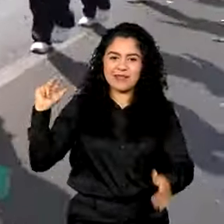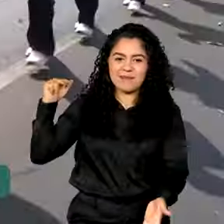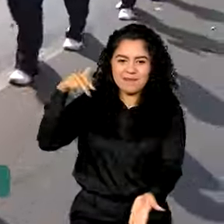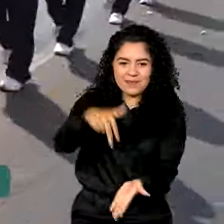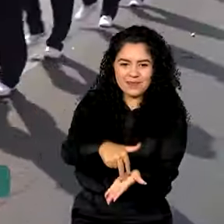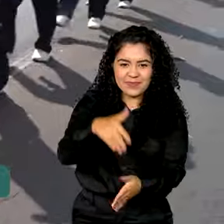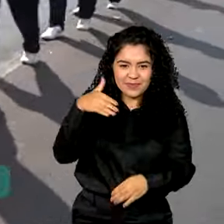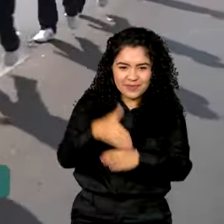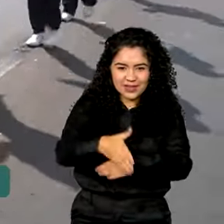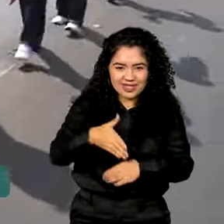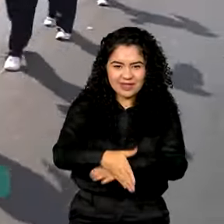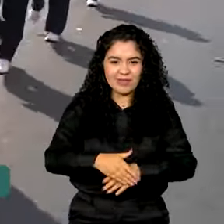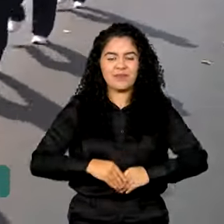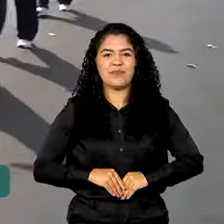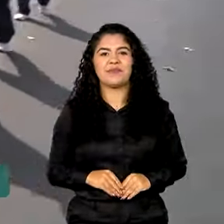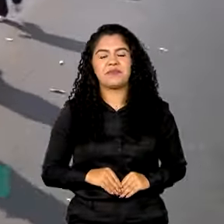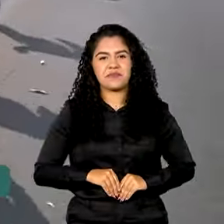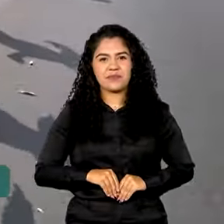presença.